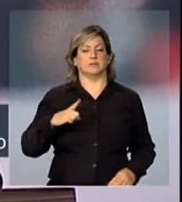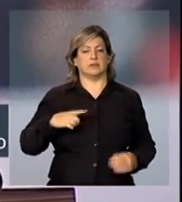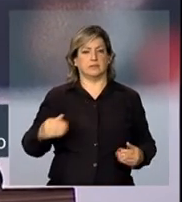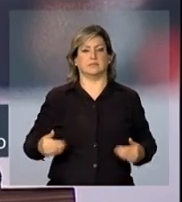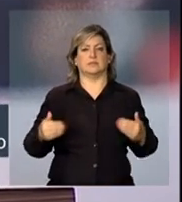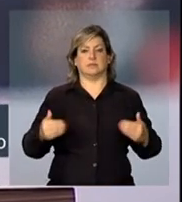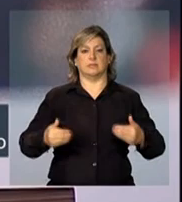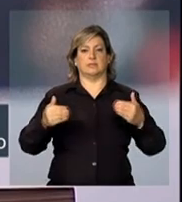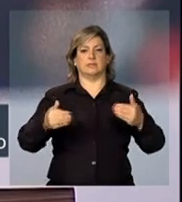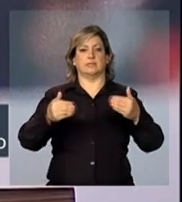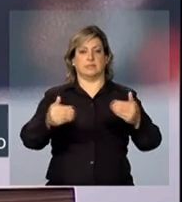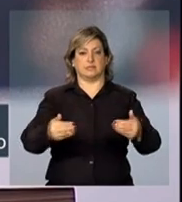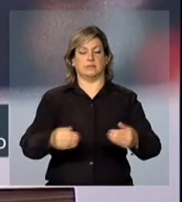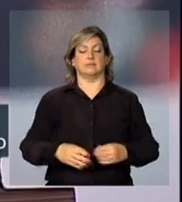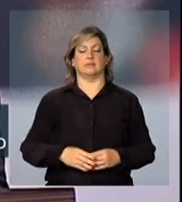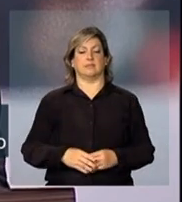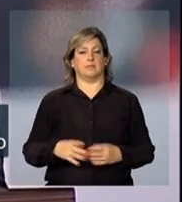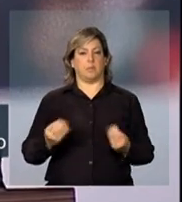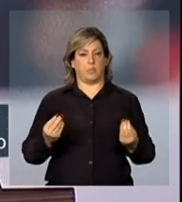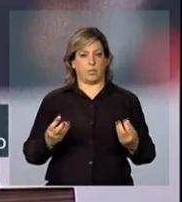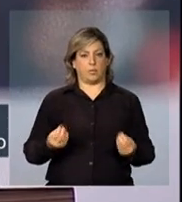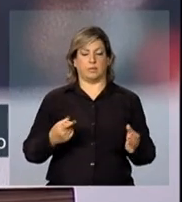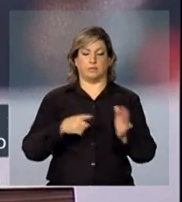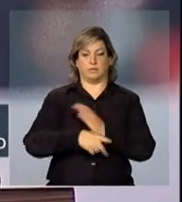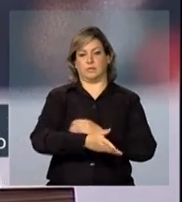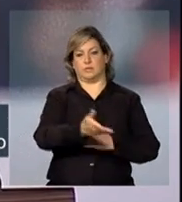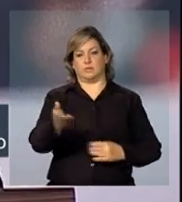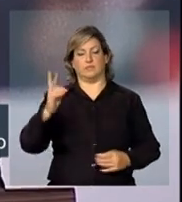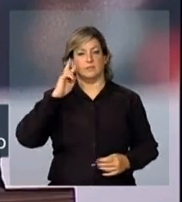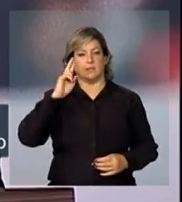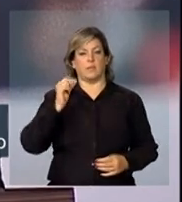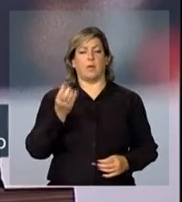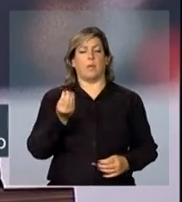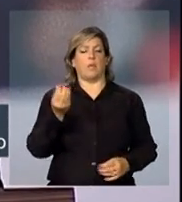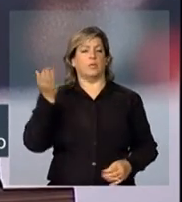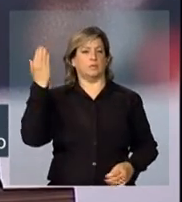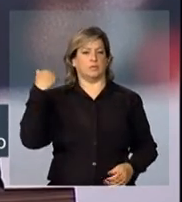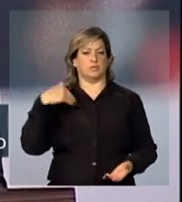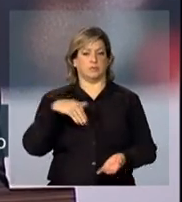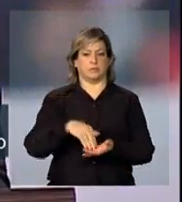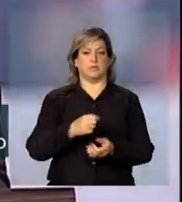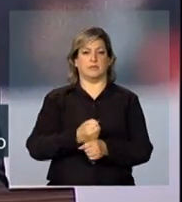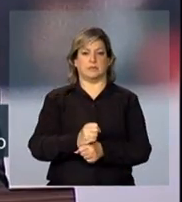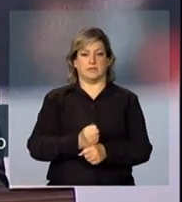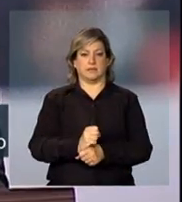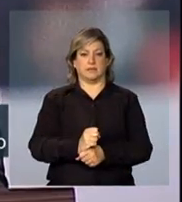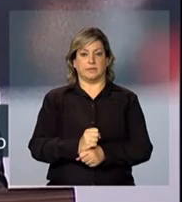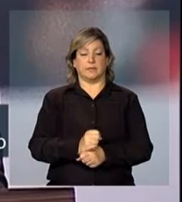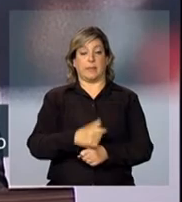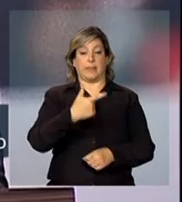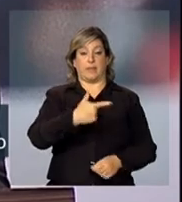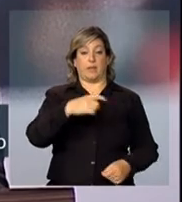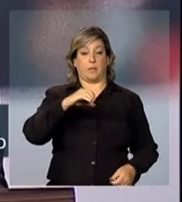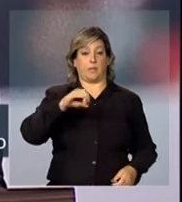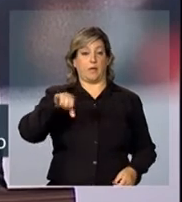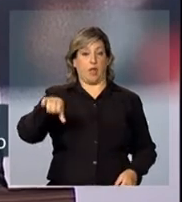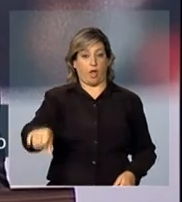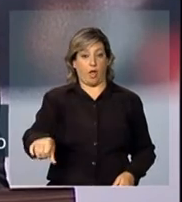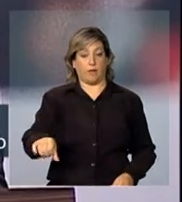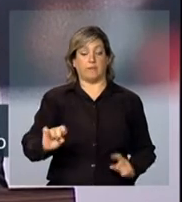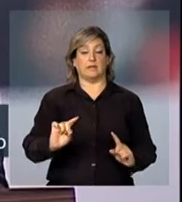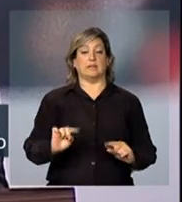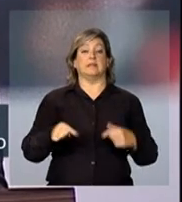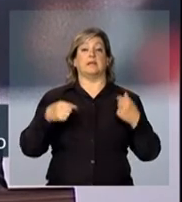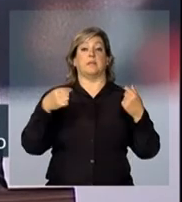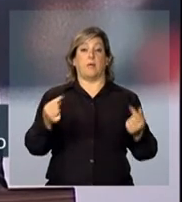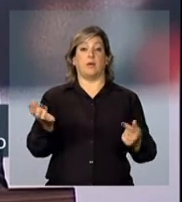governador Geraldo Alckmin Presidente Dilma Rousseff muito nos últimos anos e 2009 após a excelente